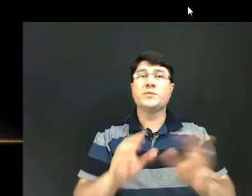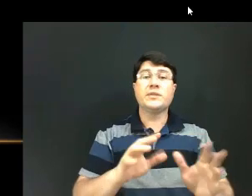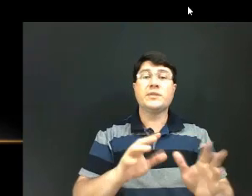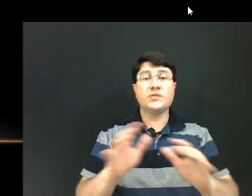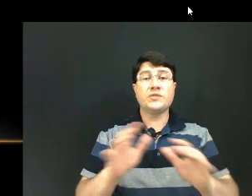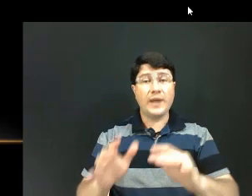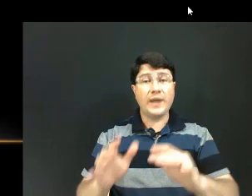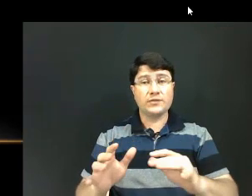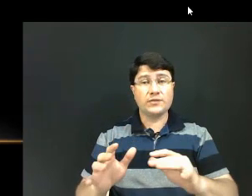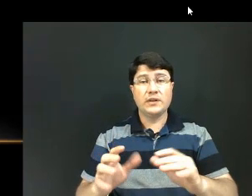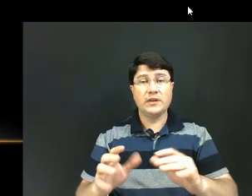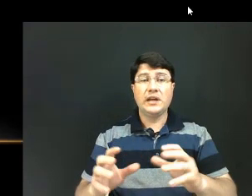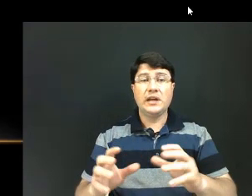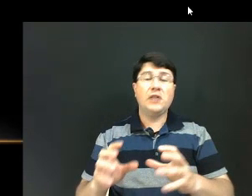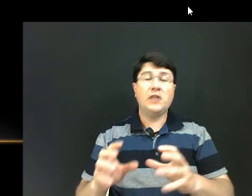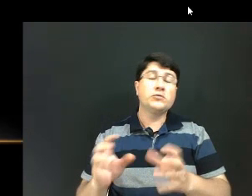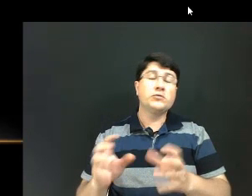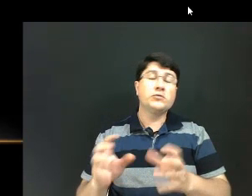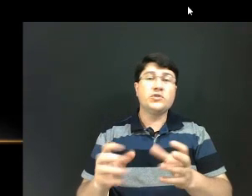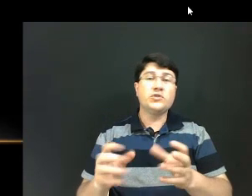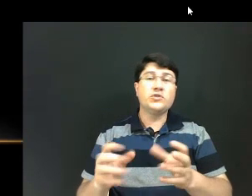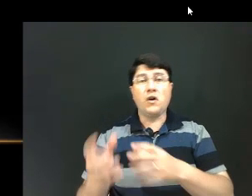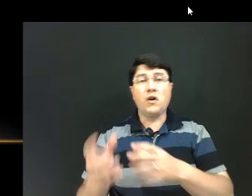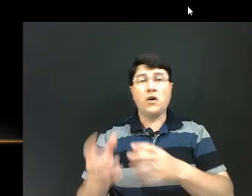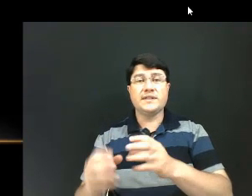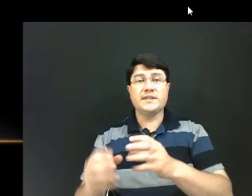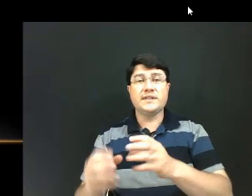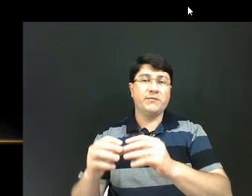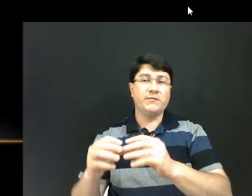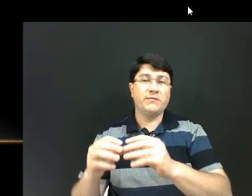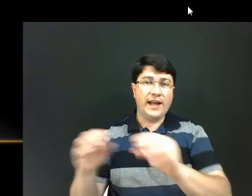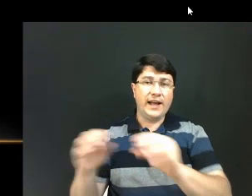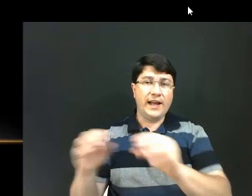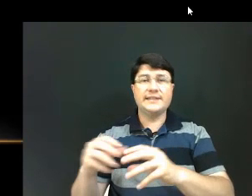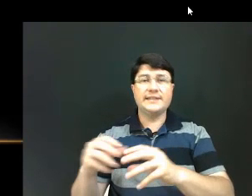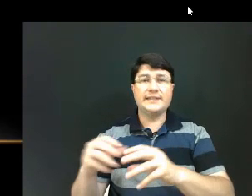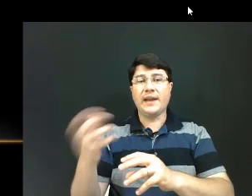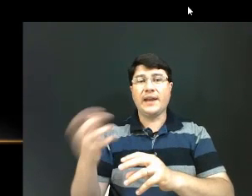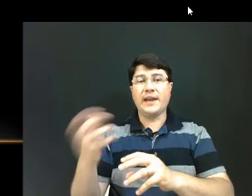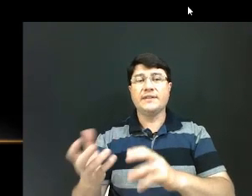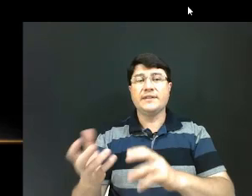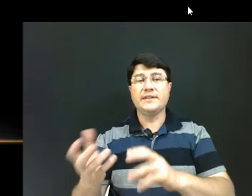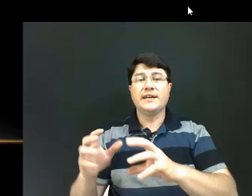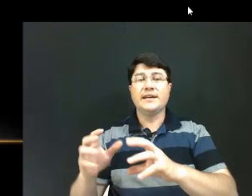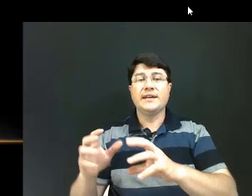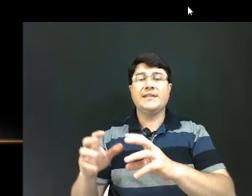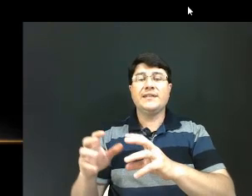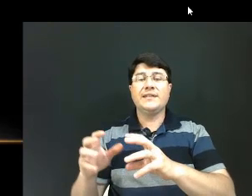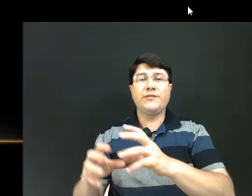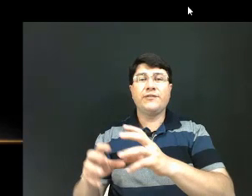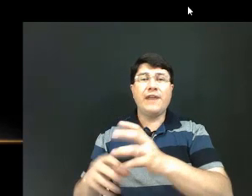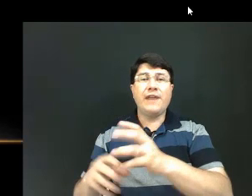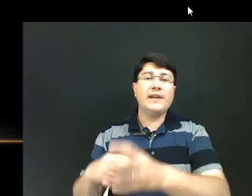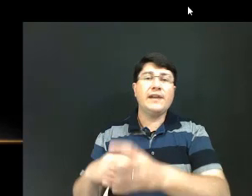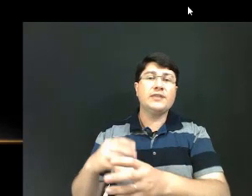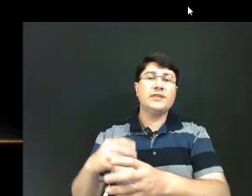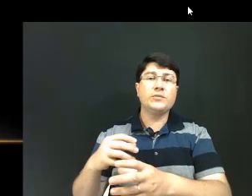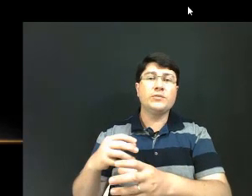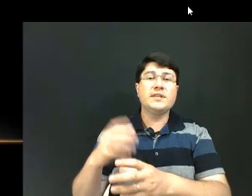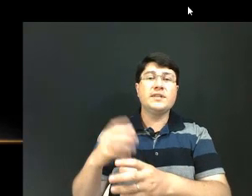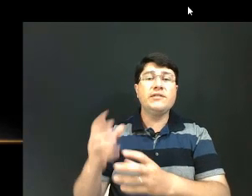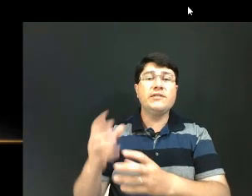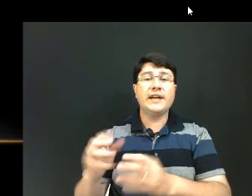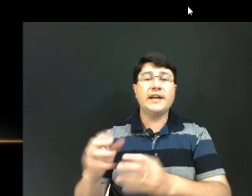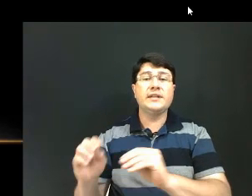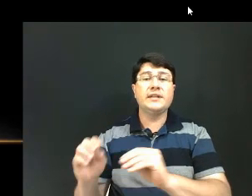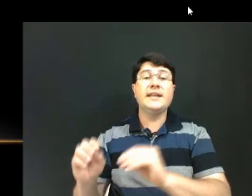exemplo, o campo semântico espaço é o conjunto de formas, de frases e palavras que vai falar